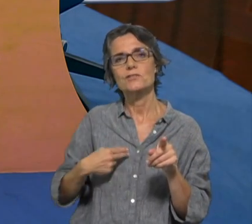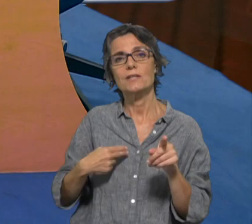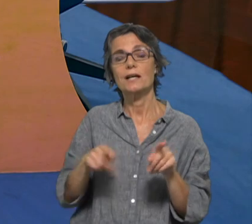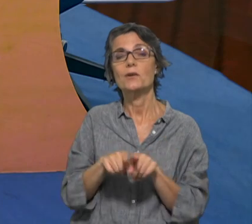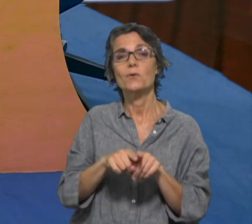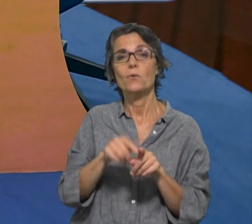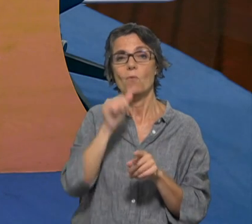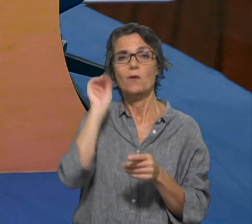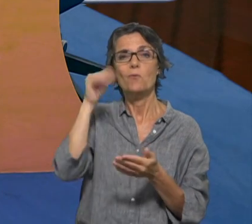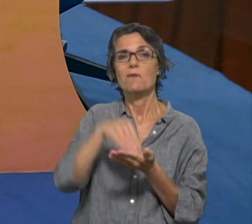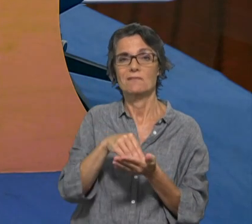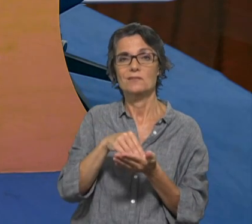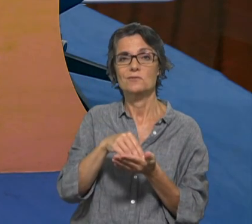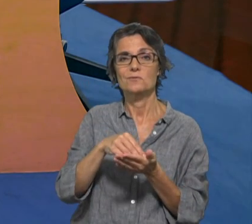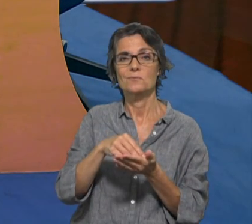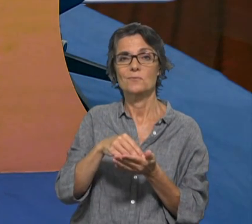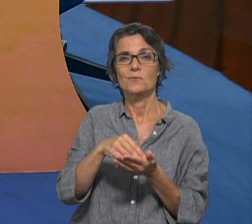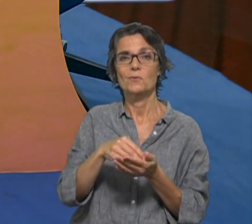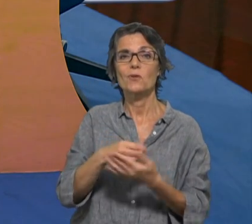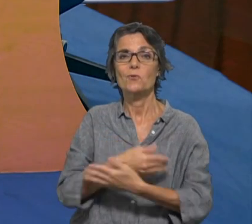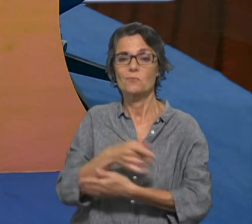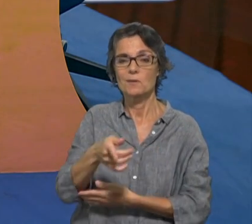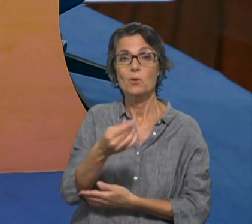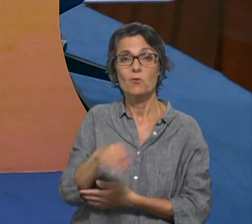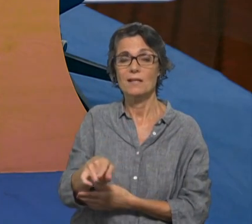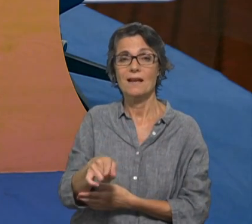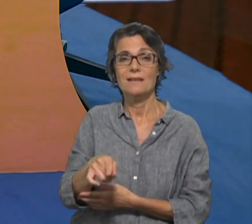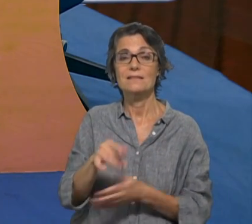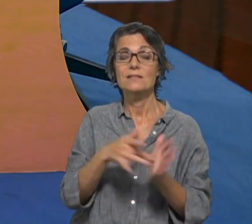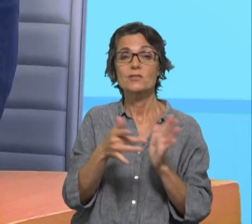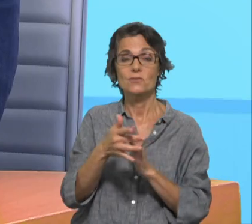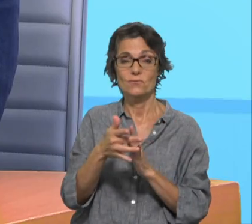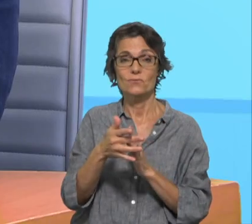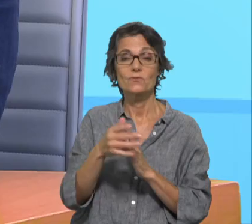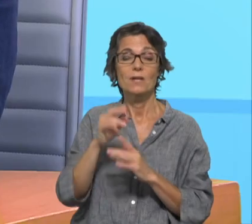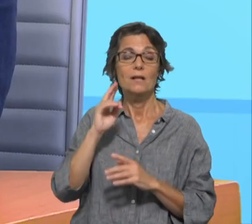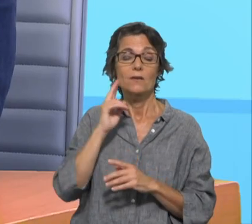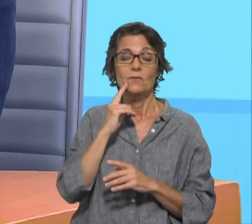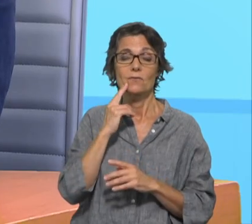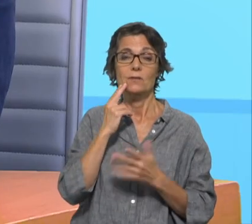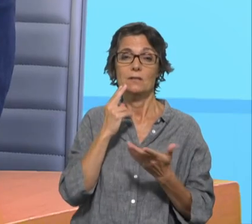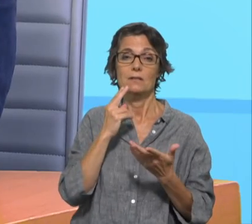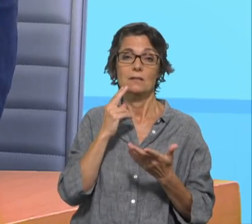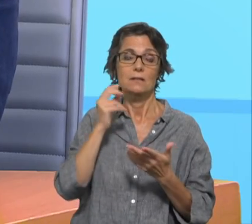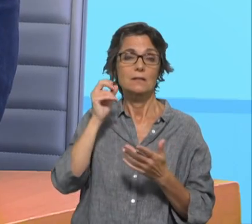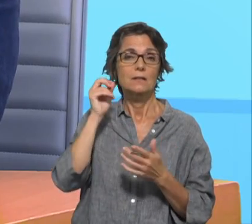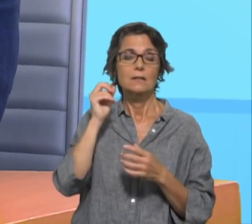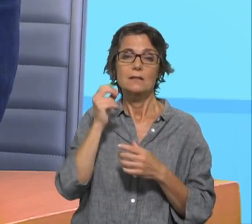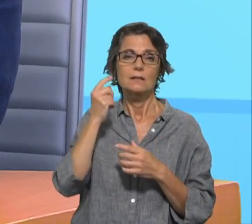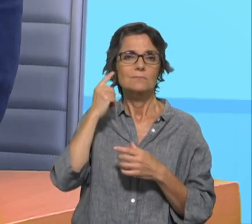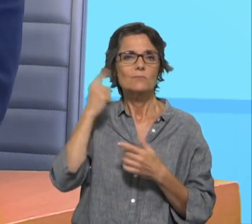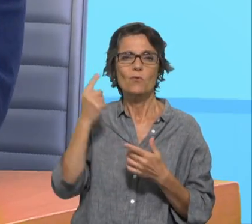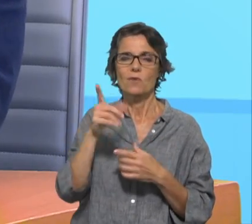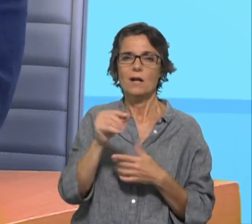batismais, em que é dito à criança: o Senhor Jesus, que fez ouvir os surdos e falar os mudos, te dê a graça de em